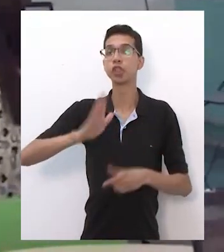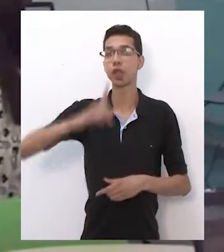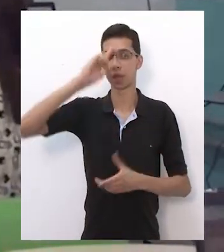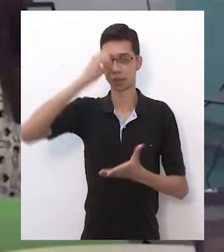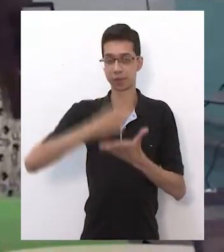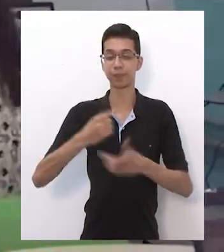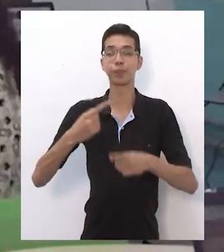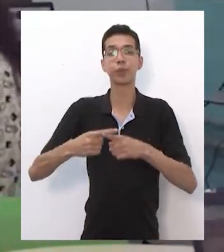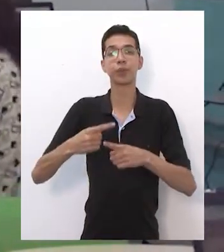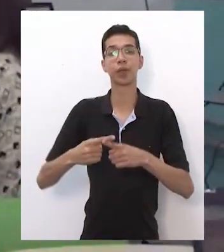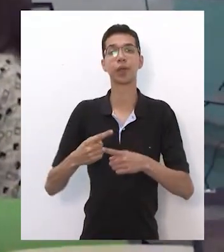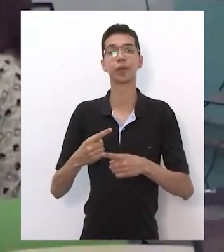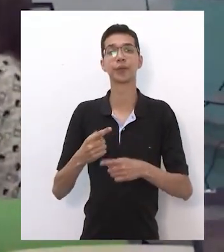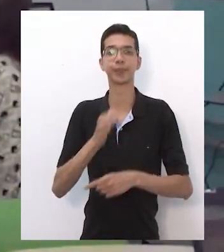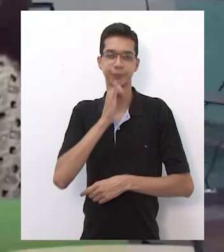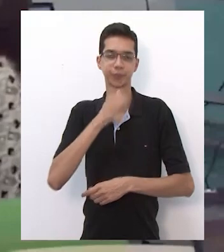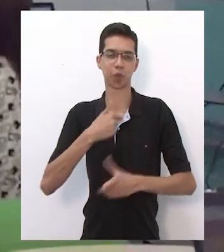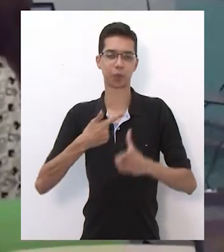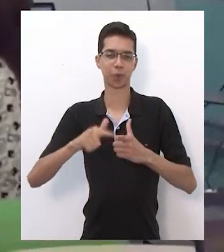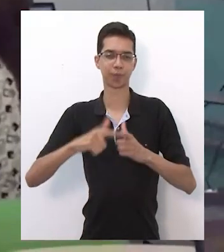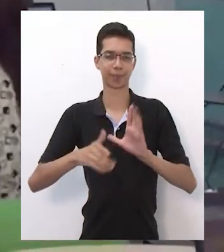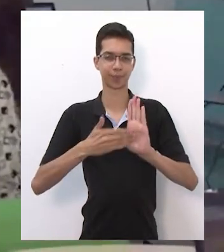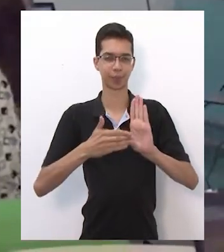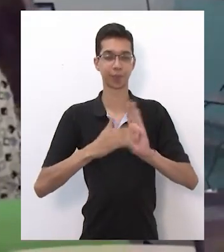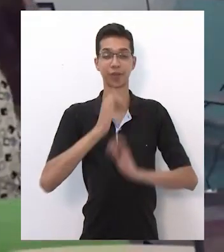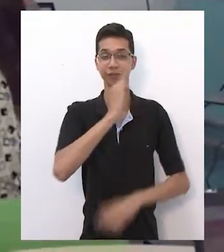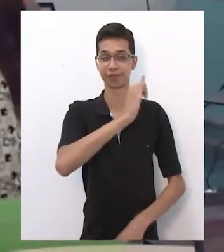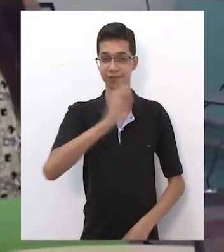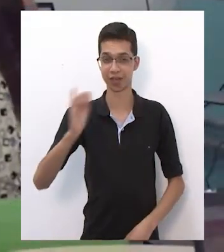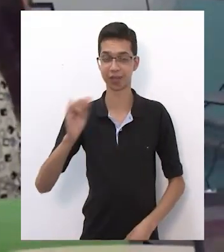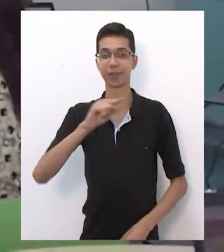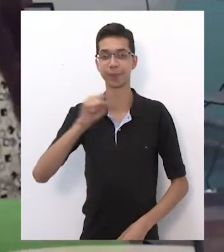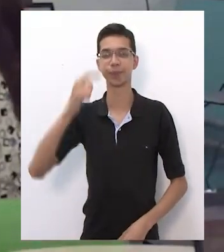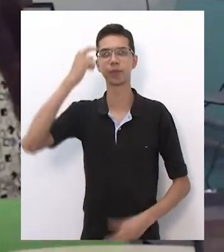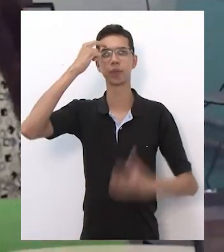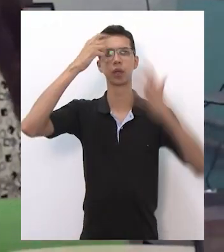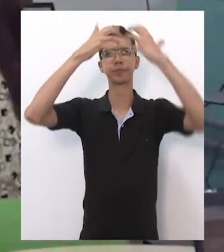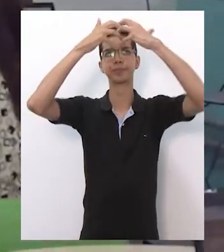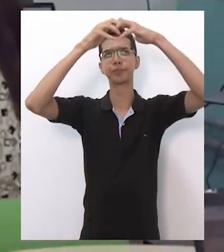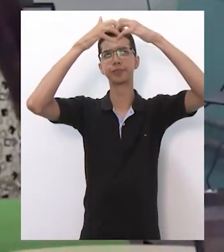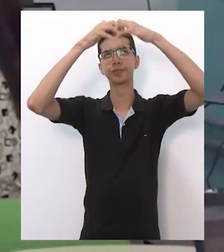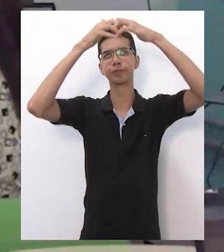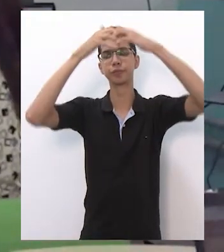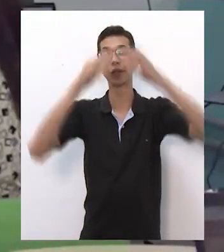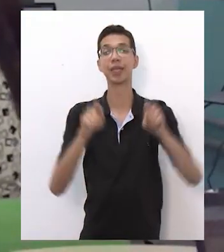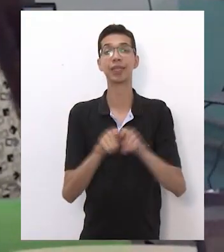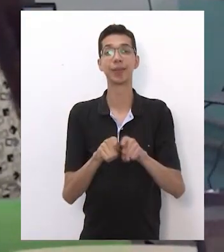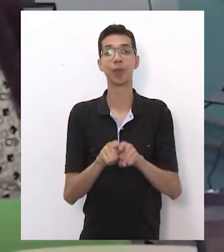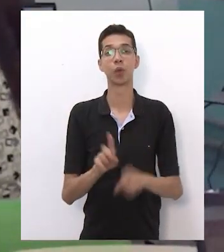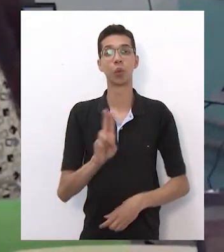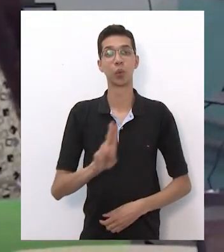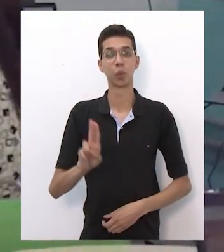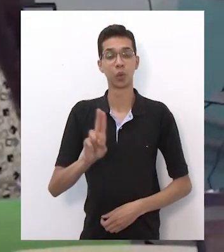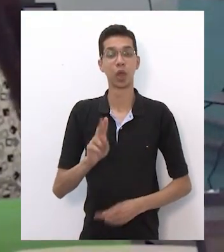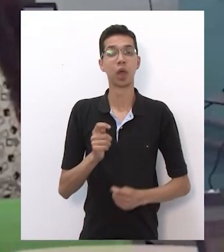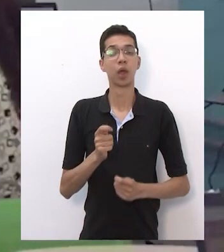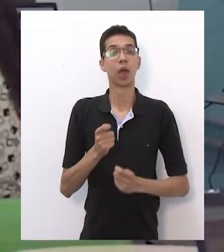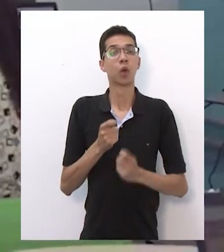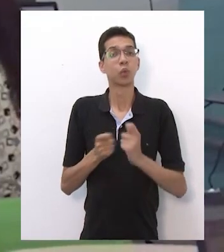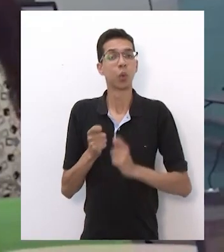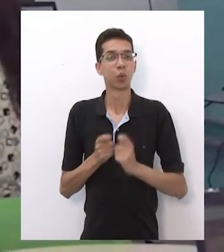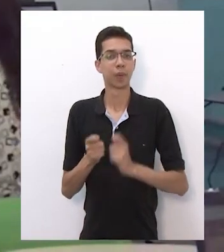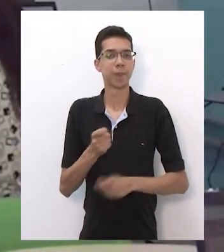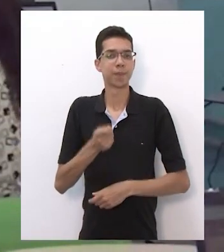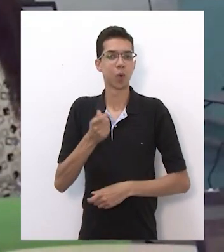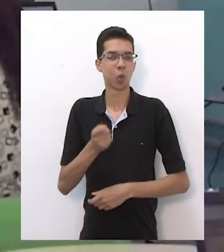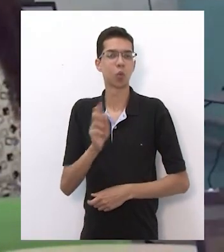Então o problema que eu estou propondo aí para vocês é o uso racional e a economia de energia elétrica nas escolas estaduais. A gente